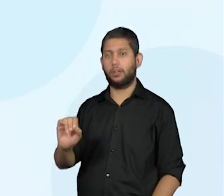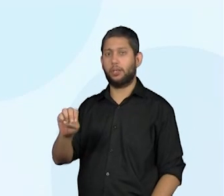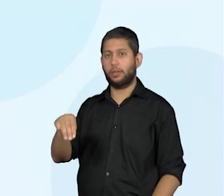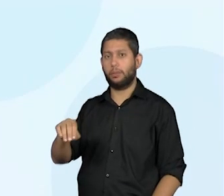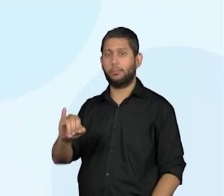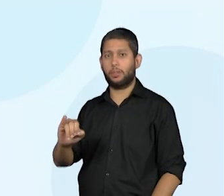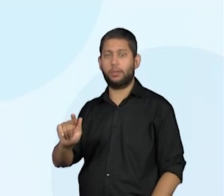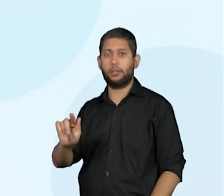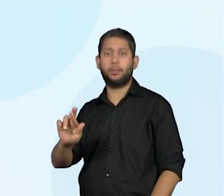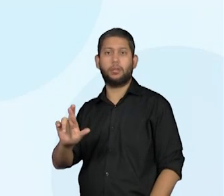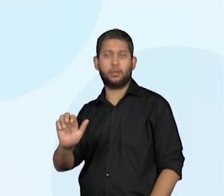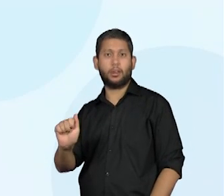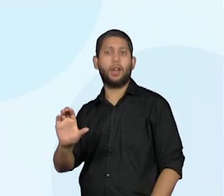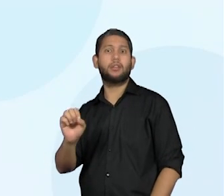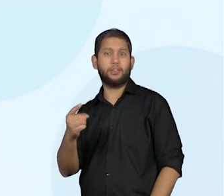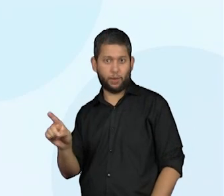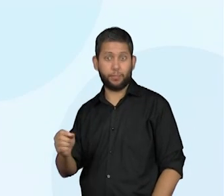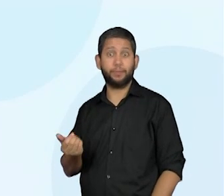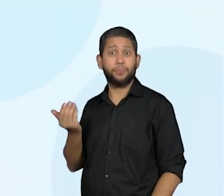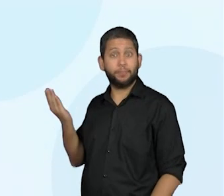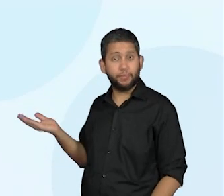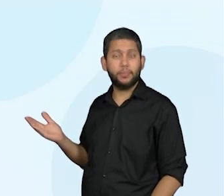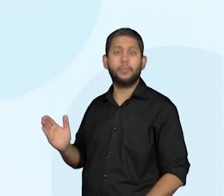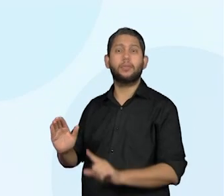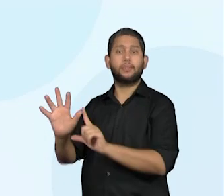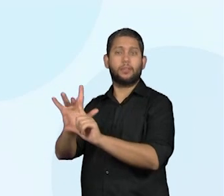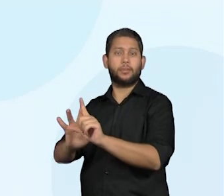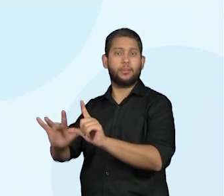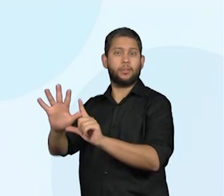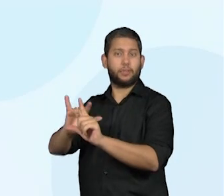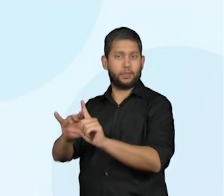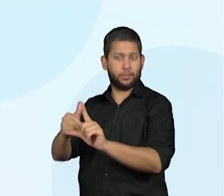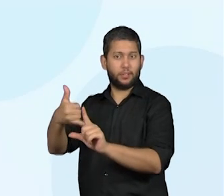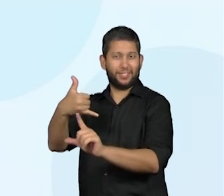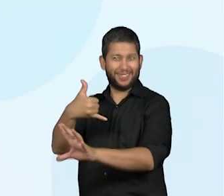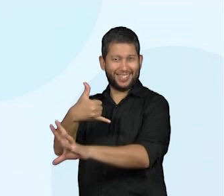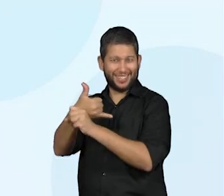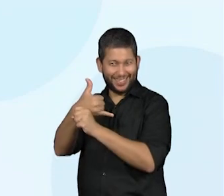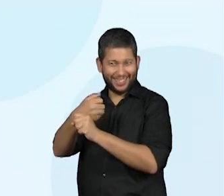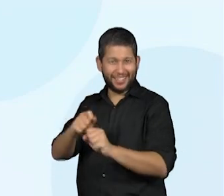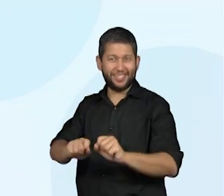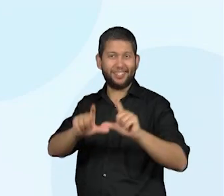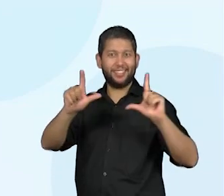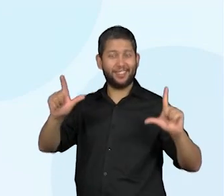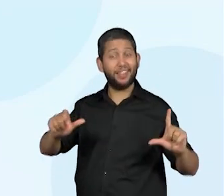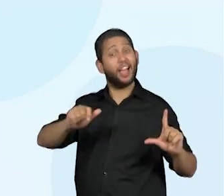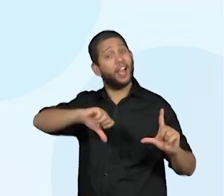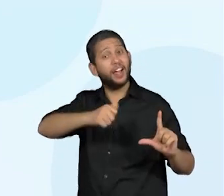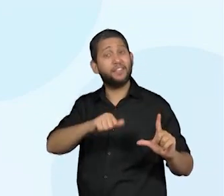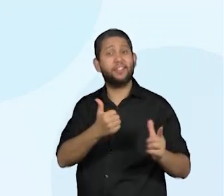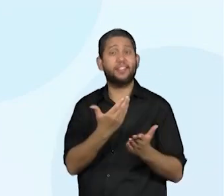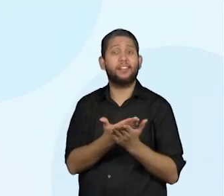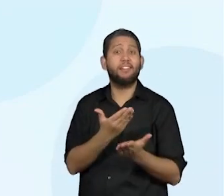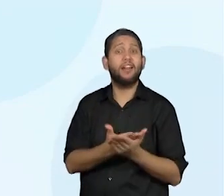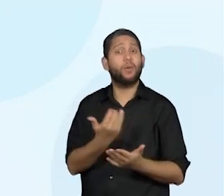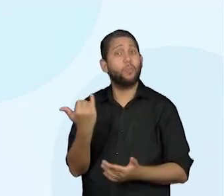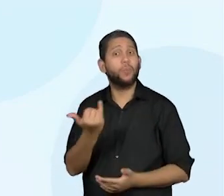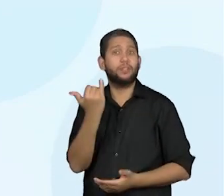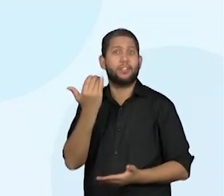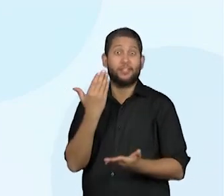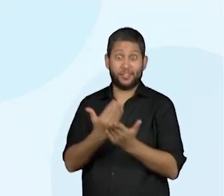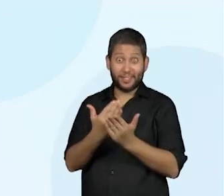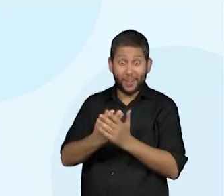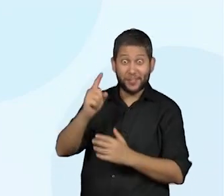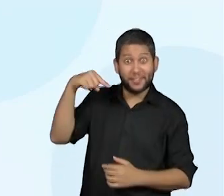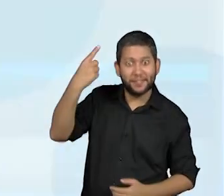Vou deixar aqui para vocês a avaliação da aula, então avalie essa aula, para a gente vai ser super importante e conto aí com vocês em umas próximas aulas